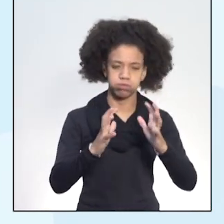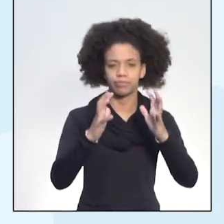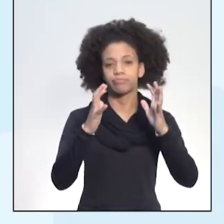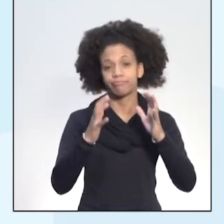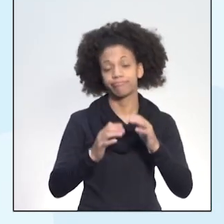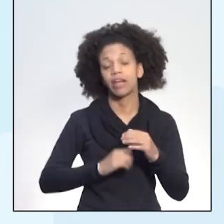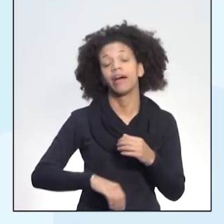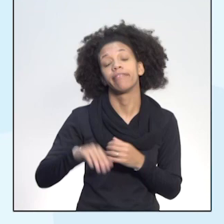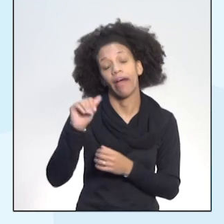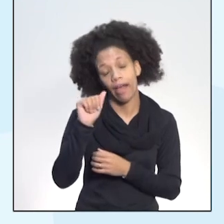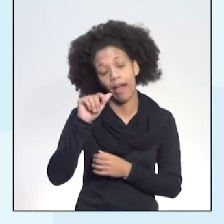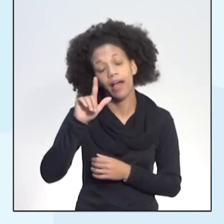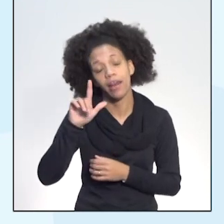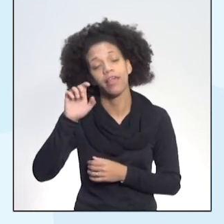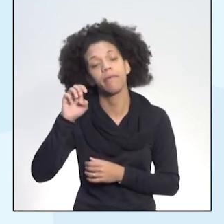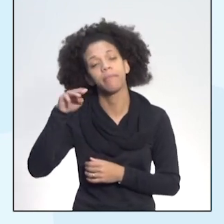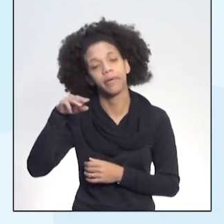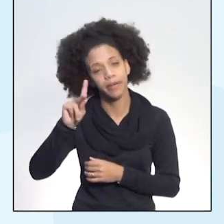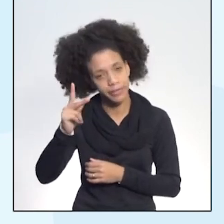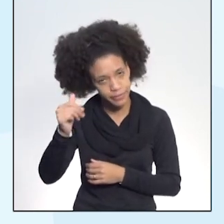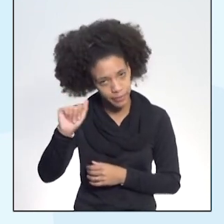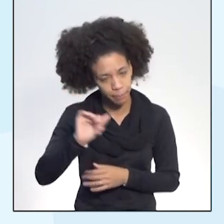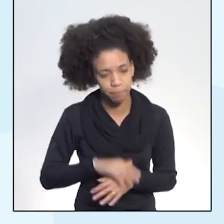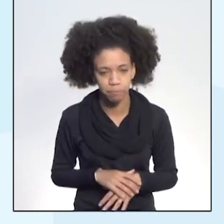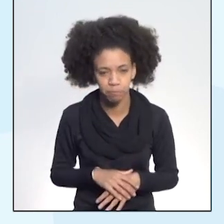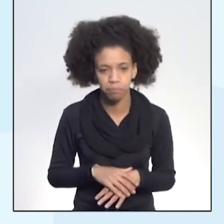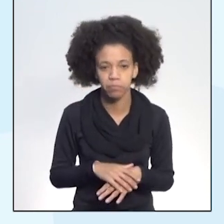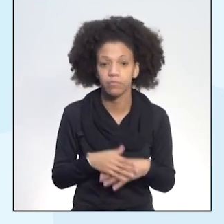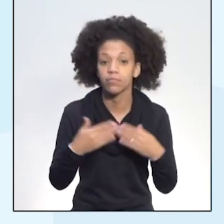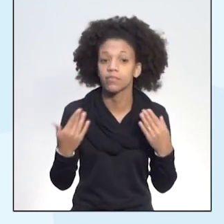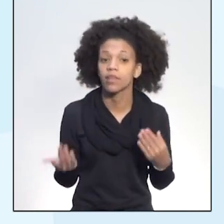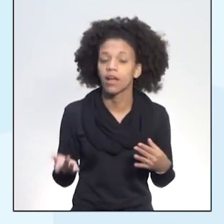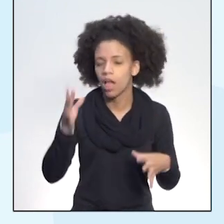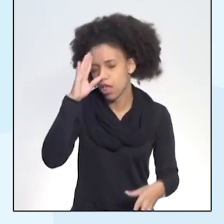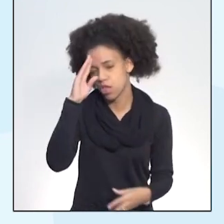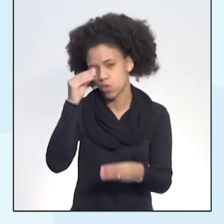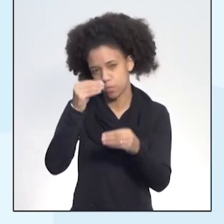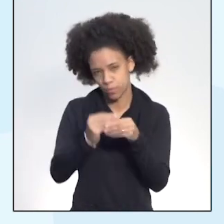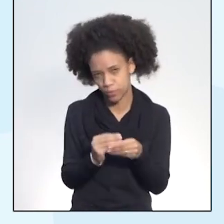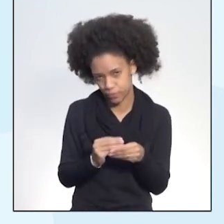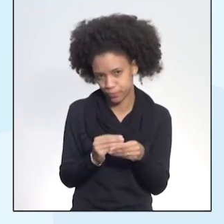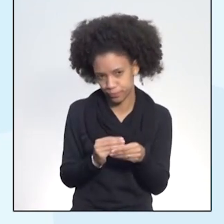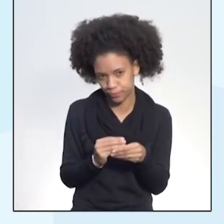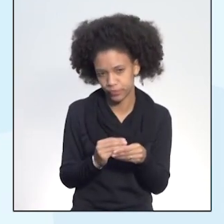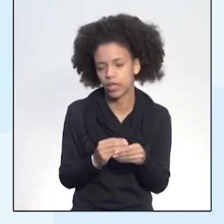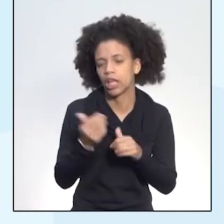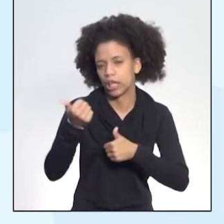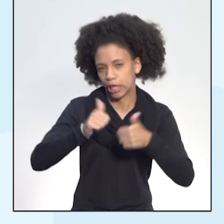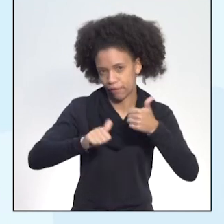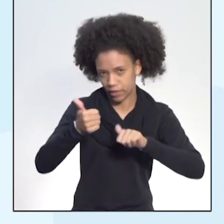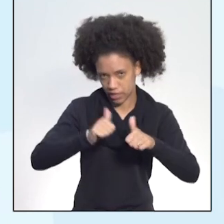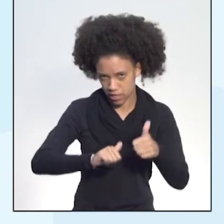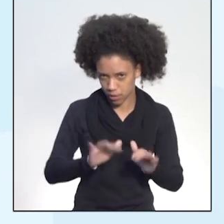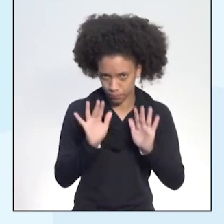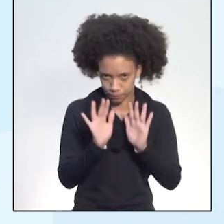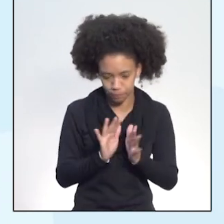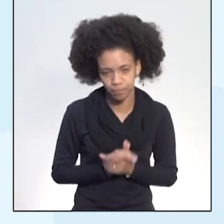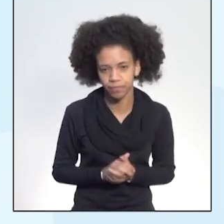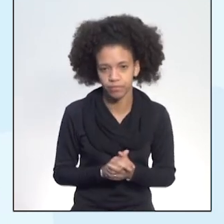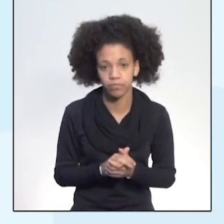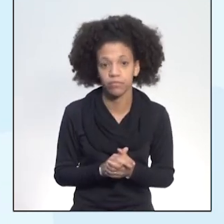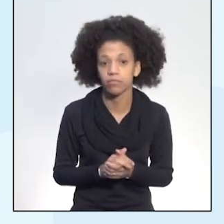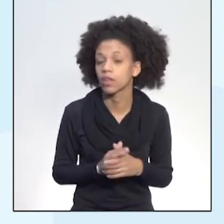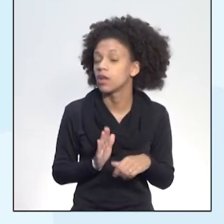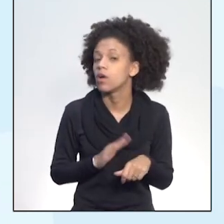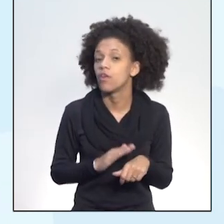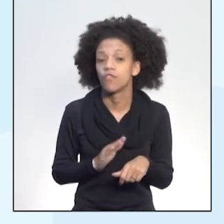da Alemanha, ok? Retomada dos pontos principais e avaliação. Nós não vamos